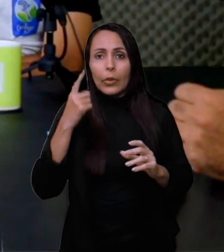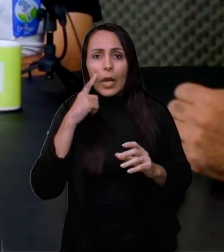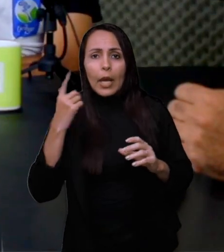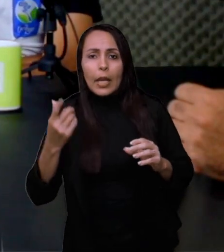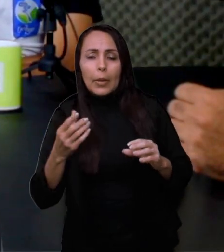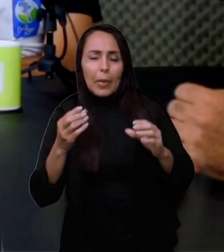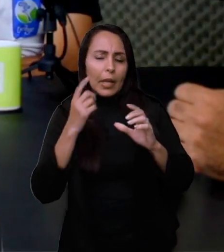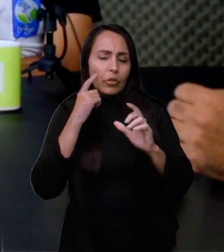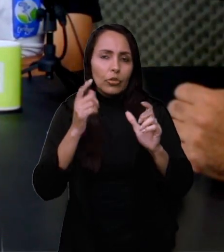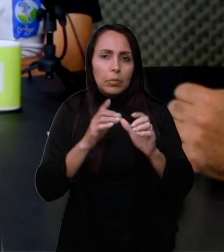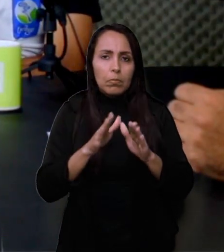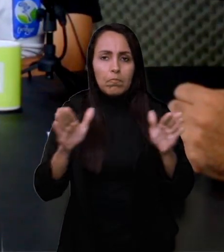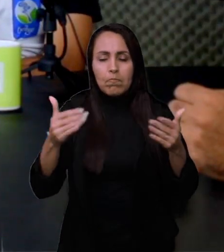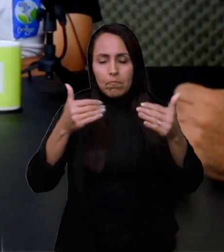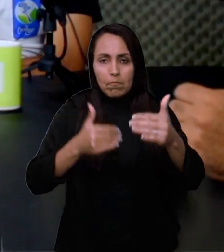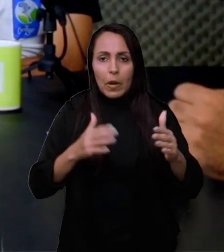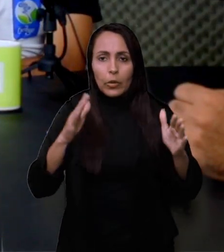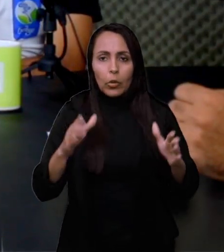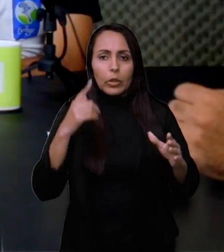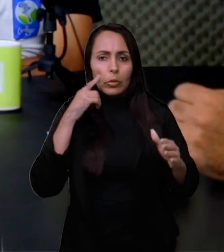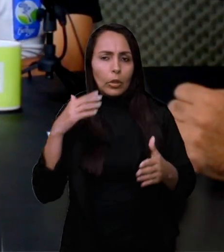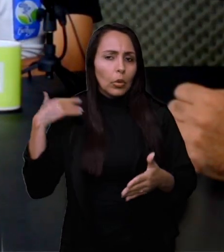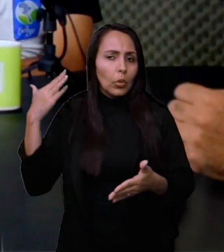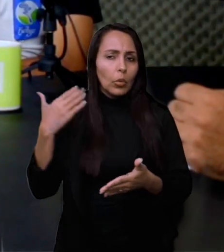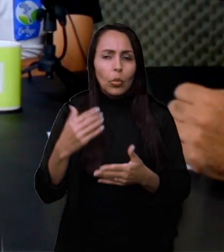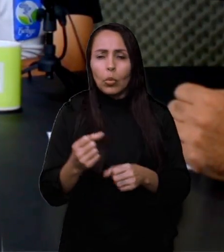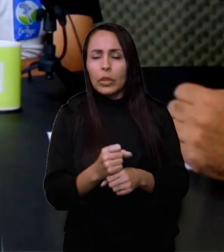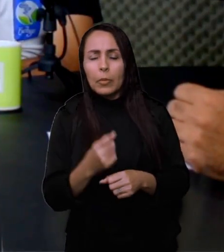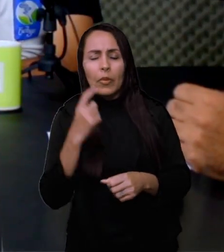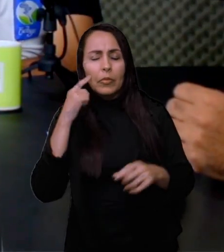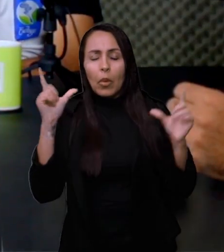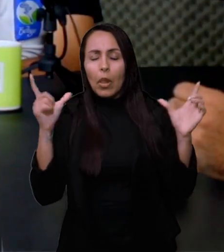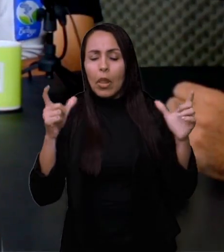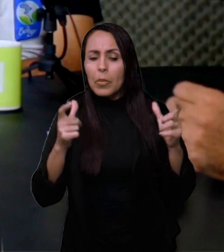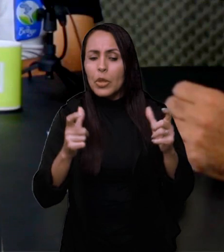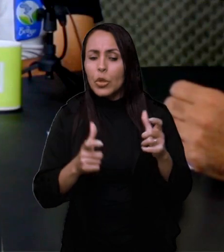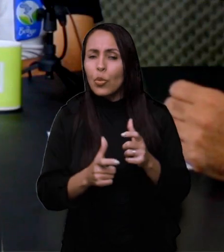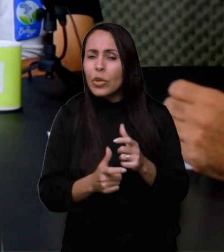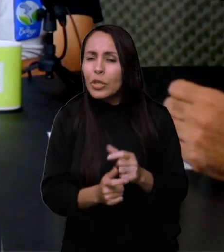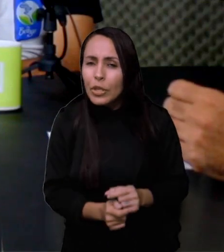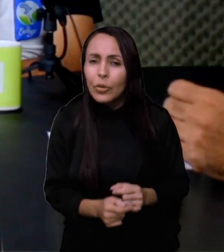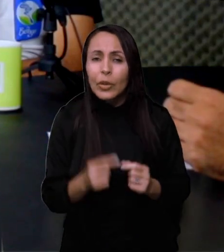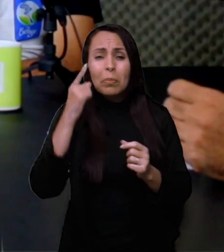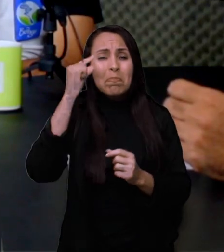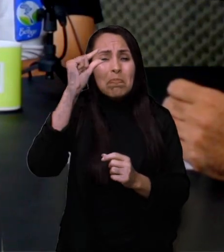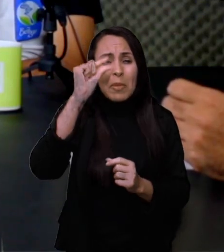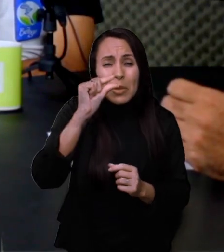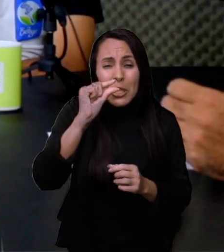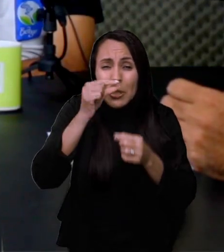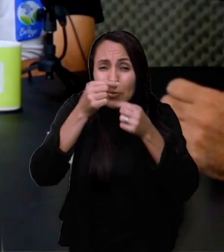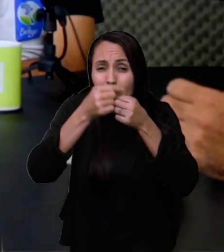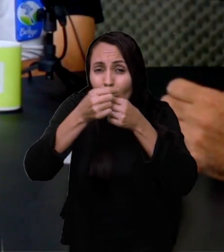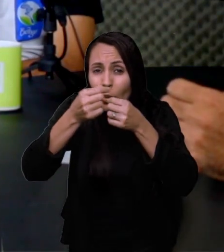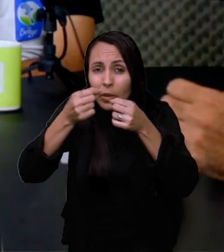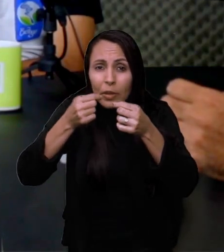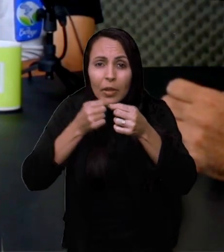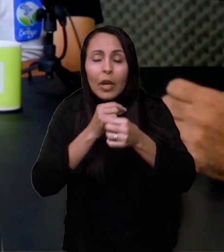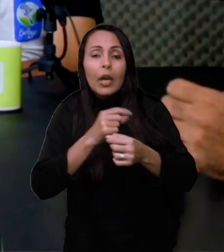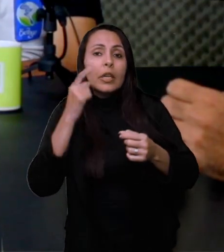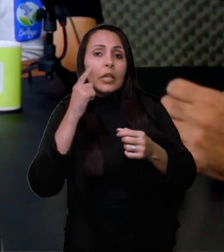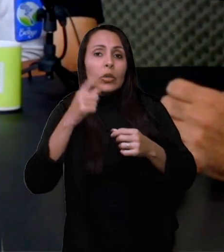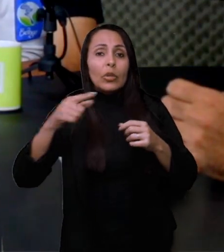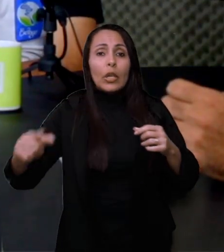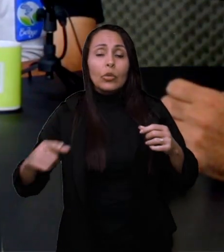embalagem maior e que com o tempo foi se degradando até ficar bem pequenininho. Uhum. Então, eles são bem pequenininhos. E os que estão dentro